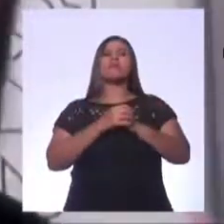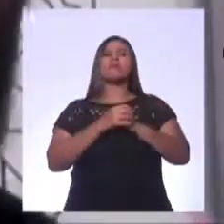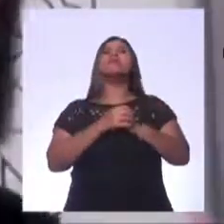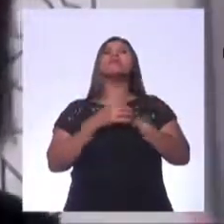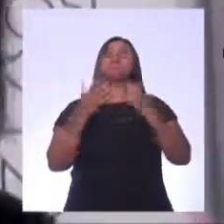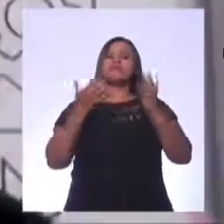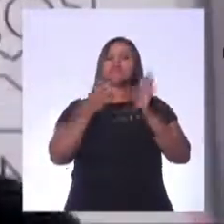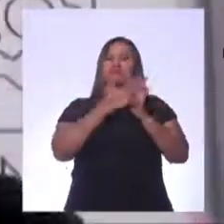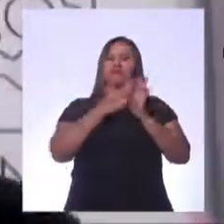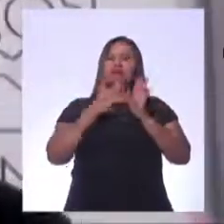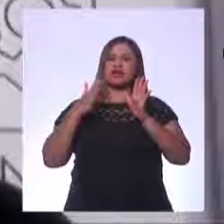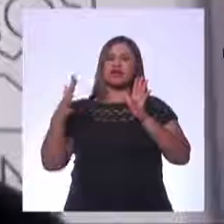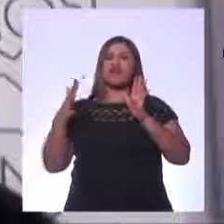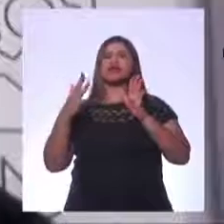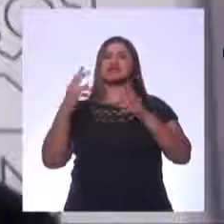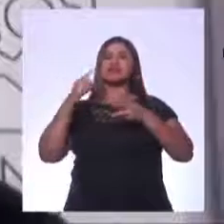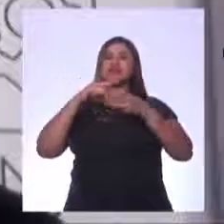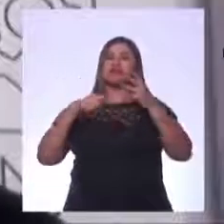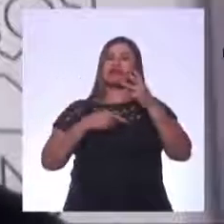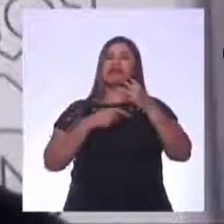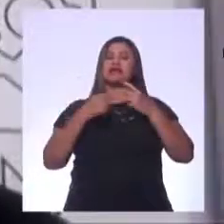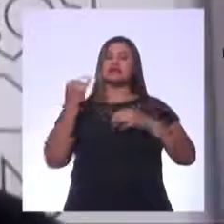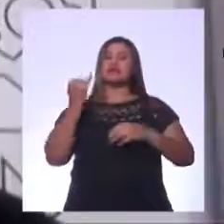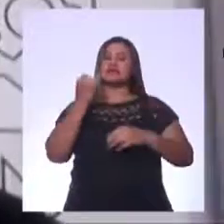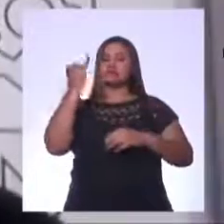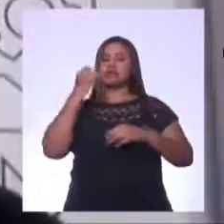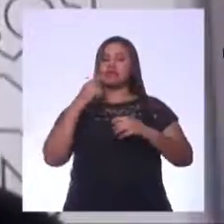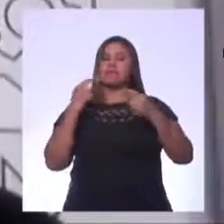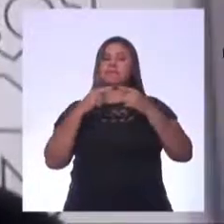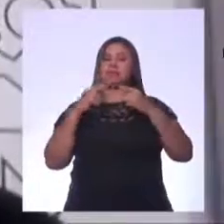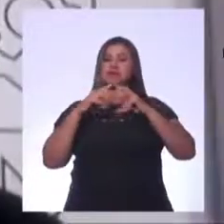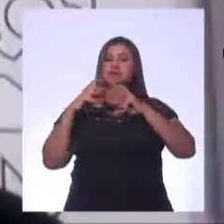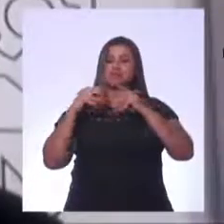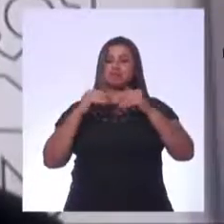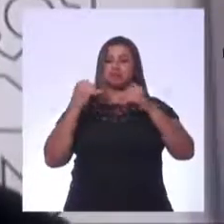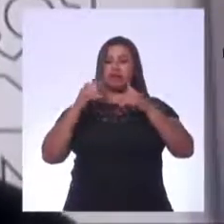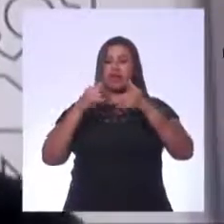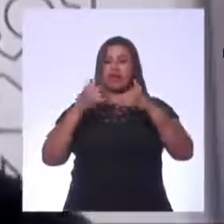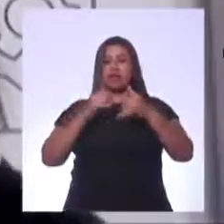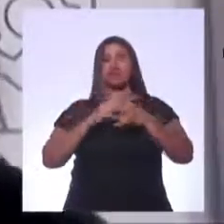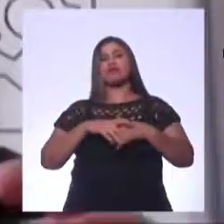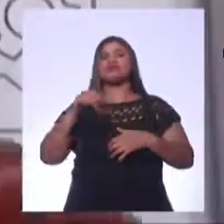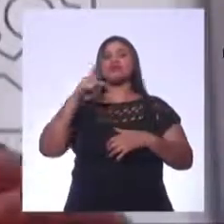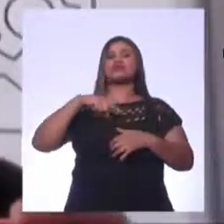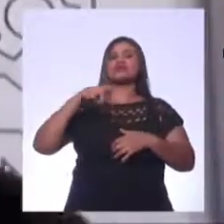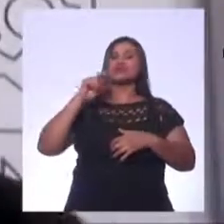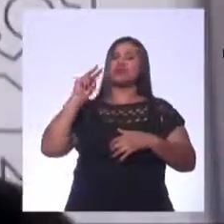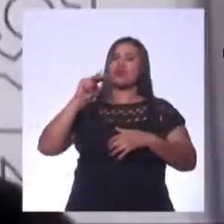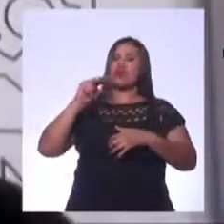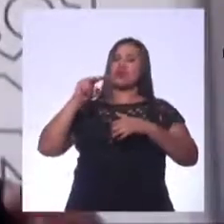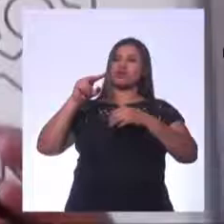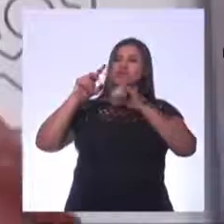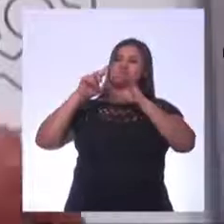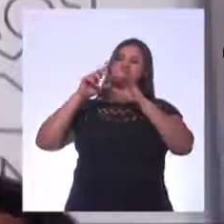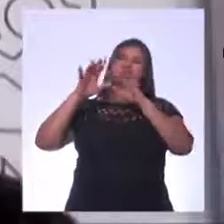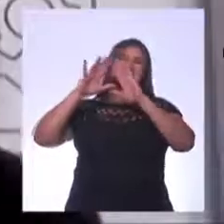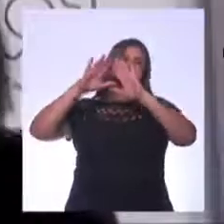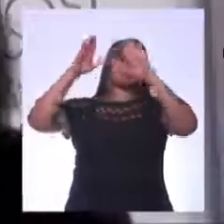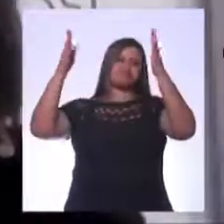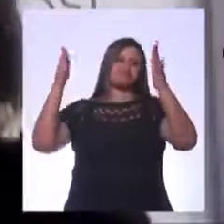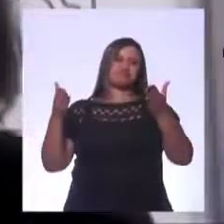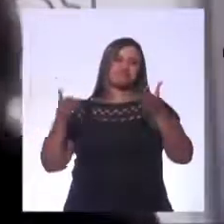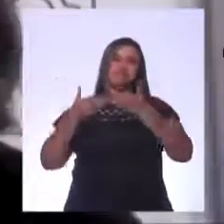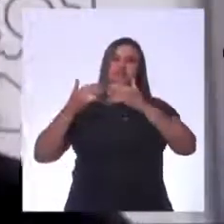itens importantes que fazem parte do circuito elétrico. Por quê? Quando a gente olha para um circuito elétrico, o